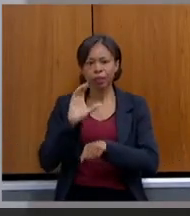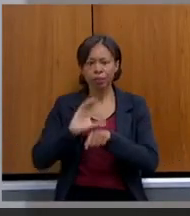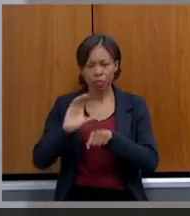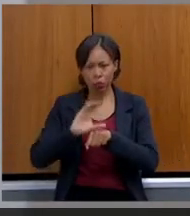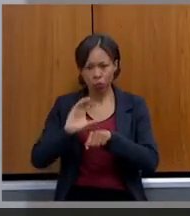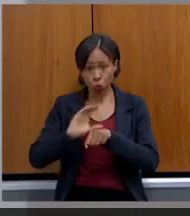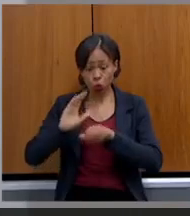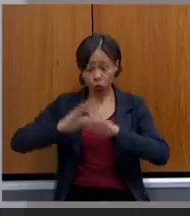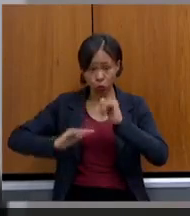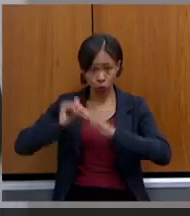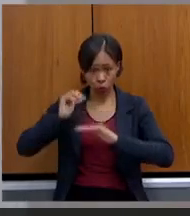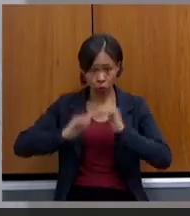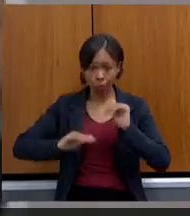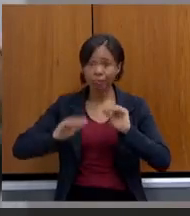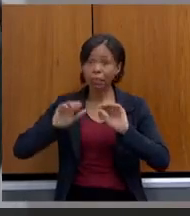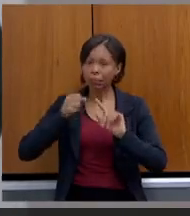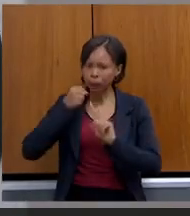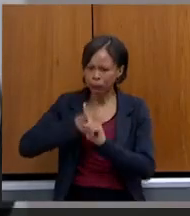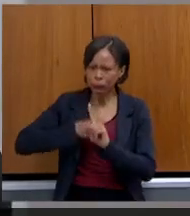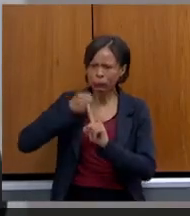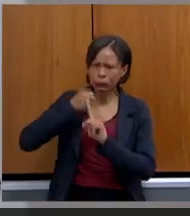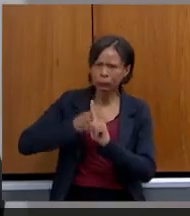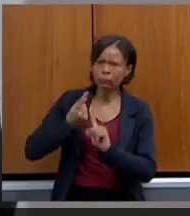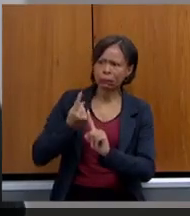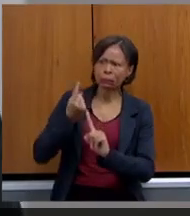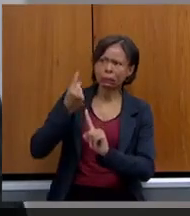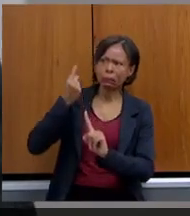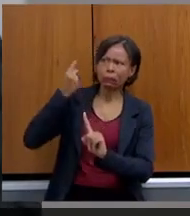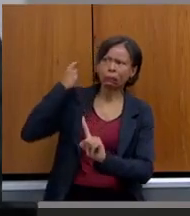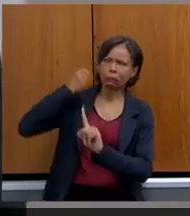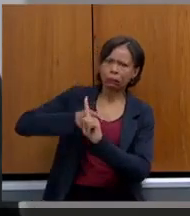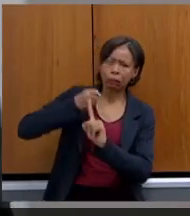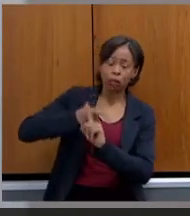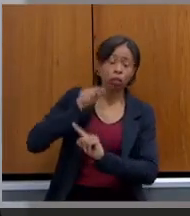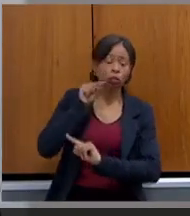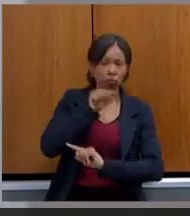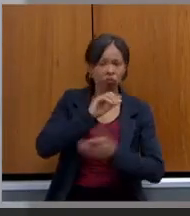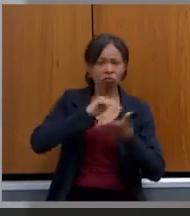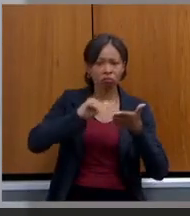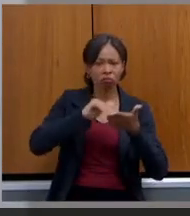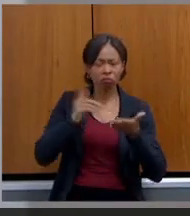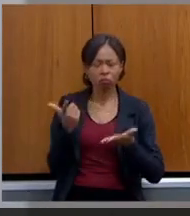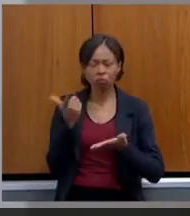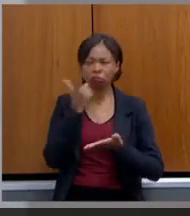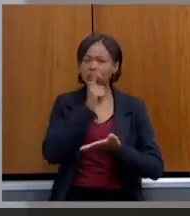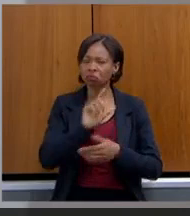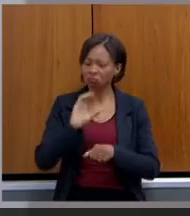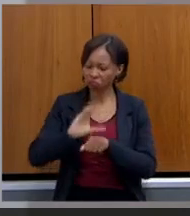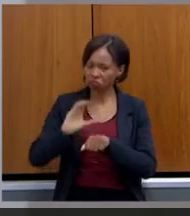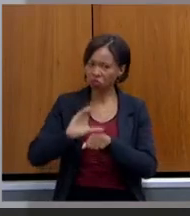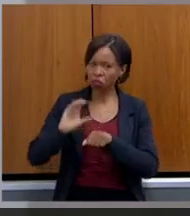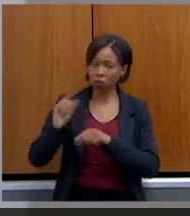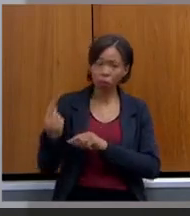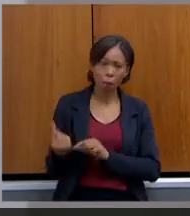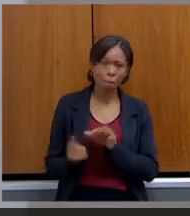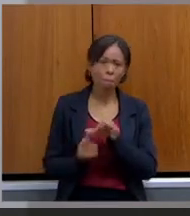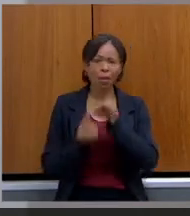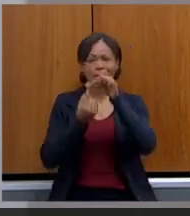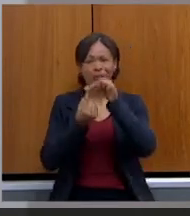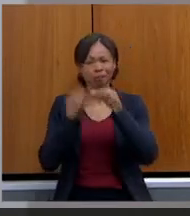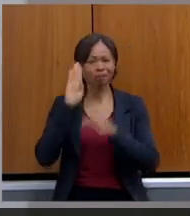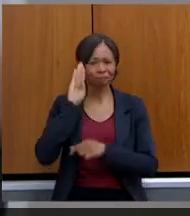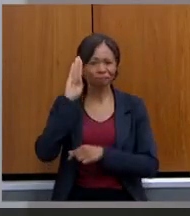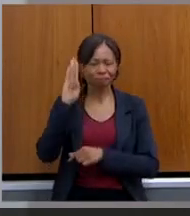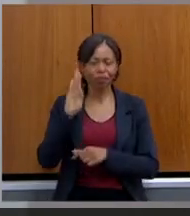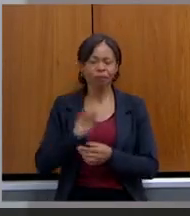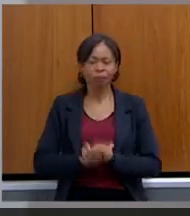sempre foi uma luta nossa e a senhora realmente colocou essa situação em prioridade eu